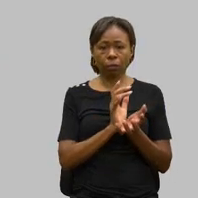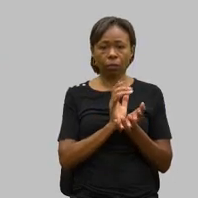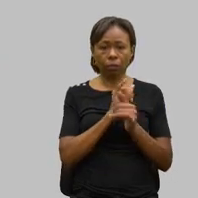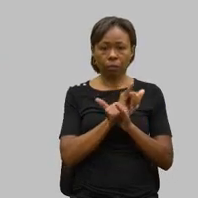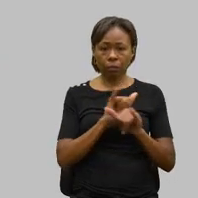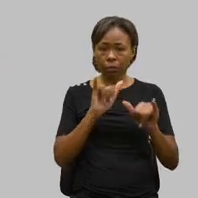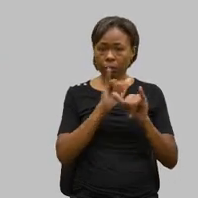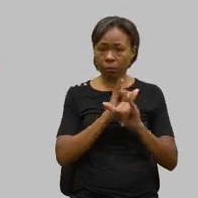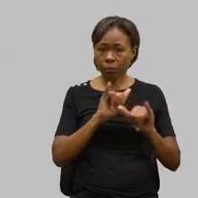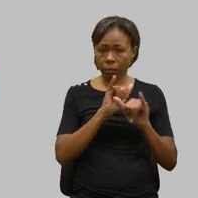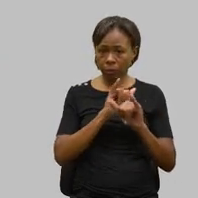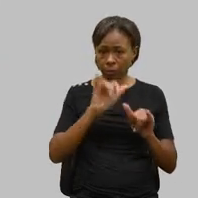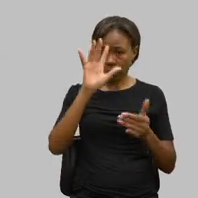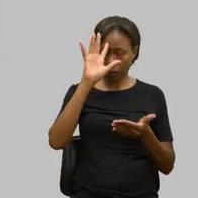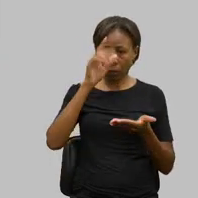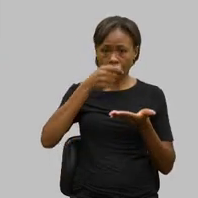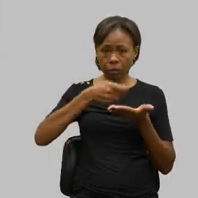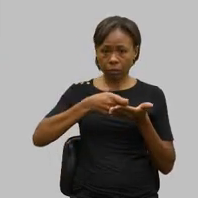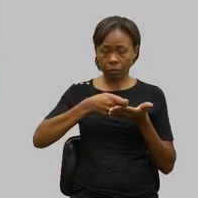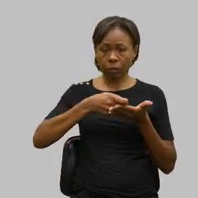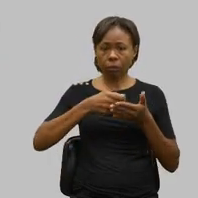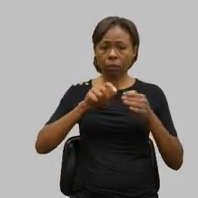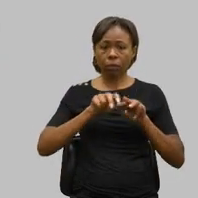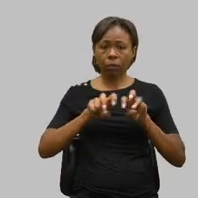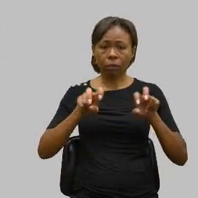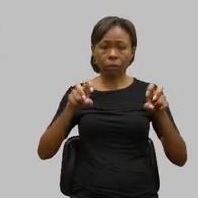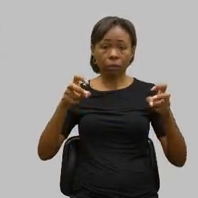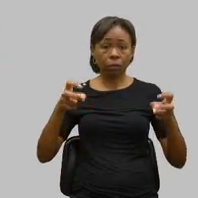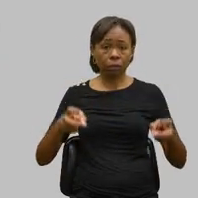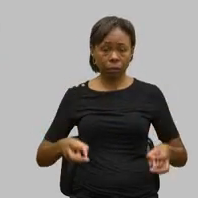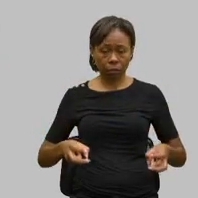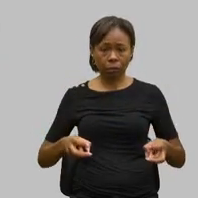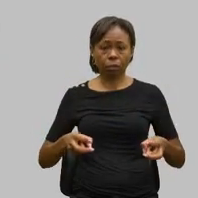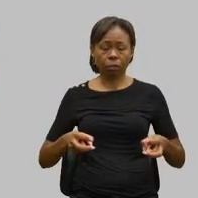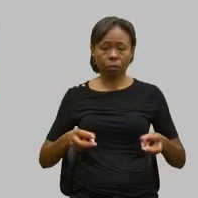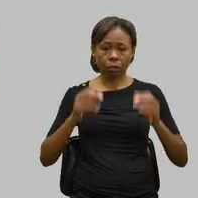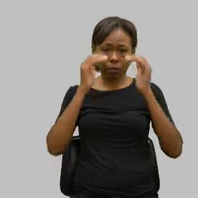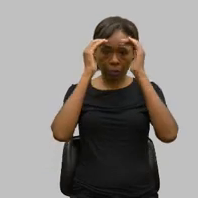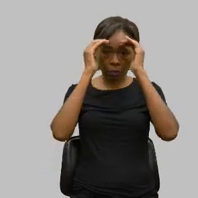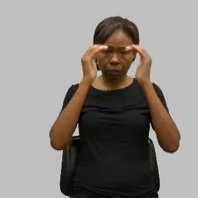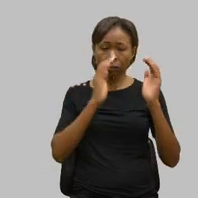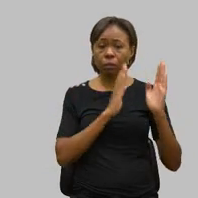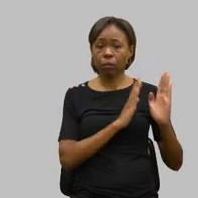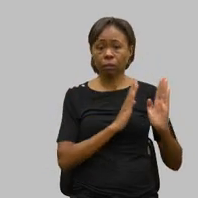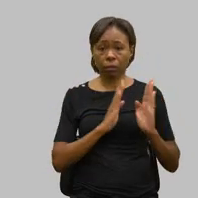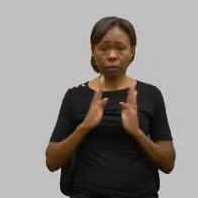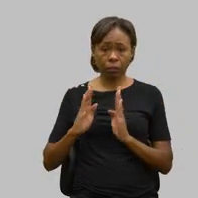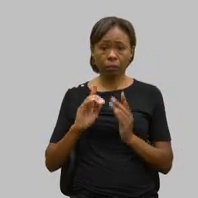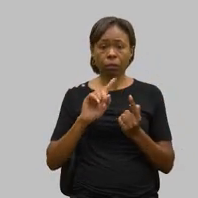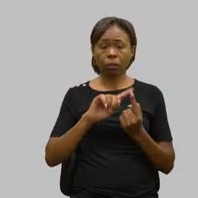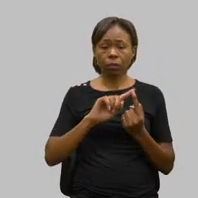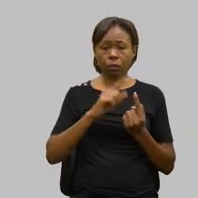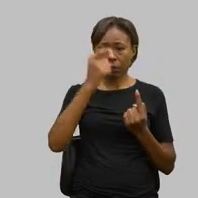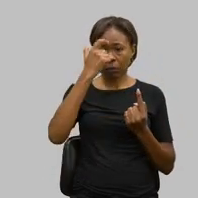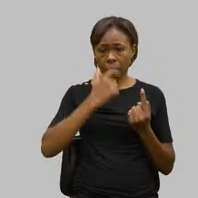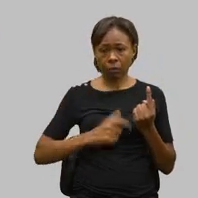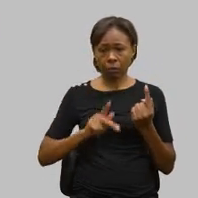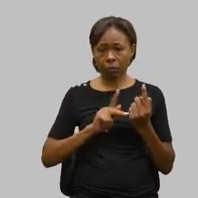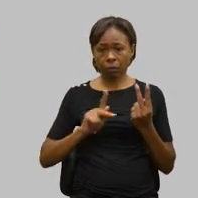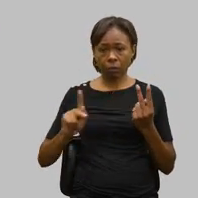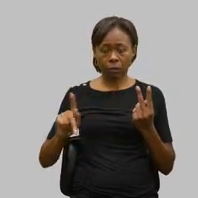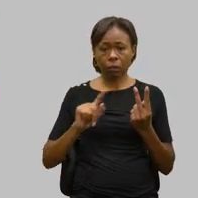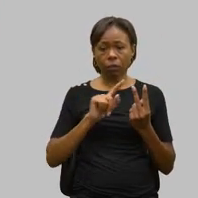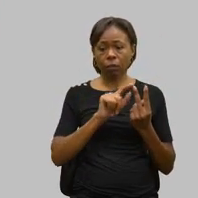deliberação da mesa número 2.705, 2.019, na seguinte ordem. Presidente da reunião, presidente de comissões